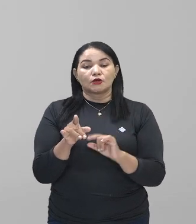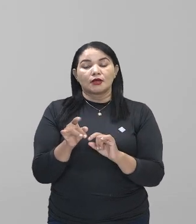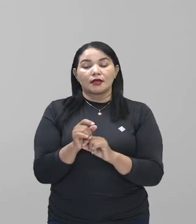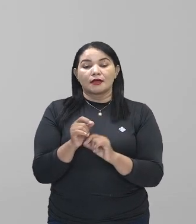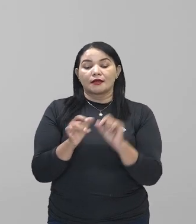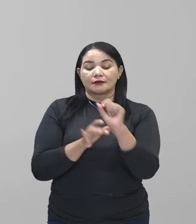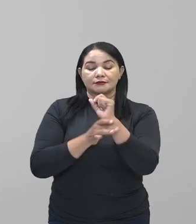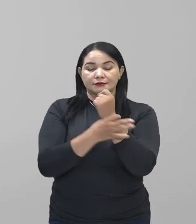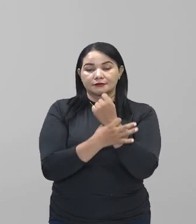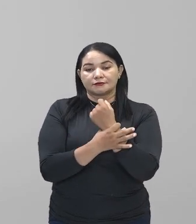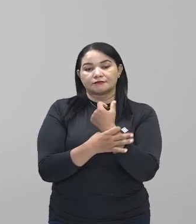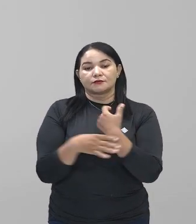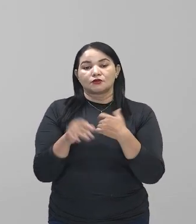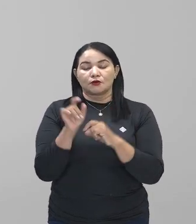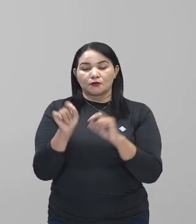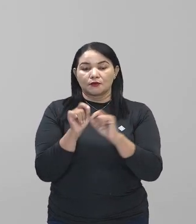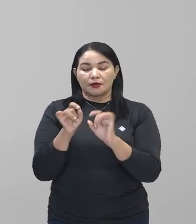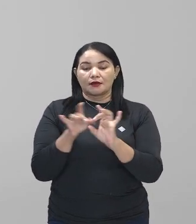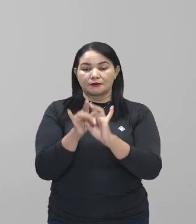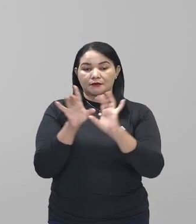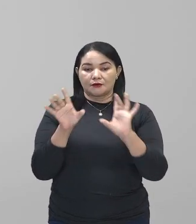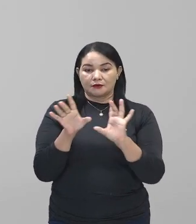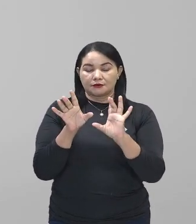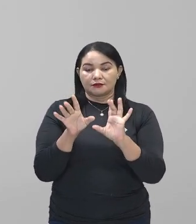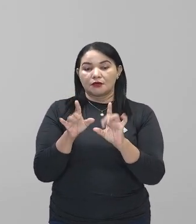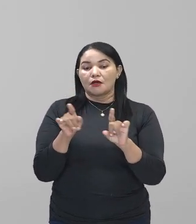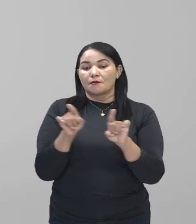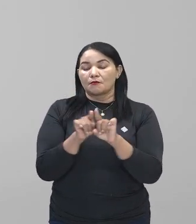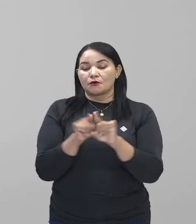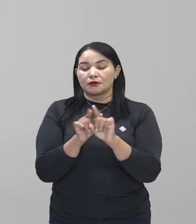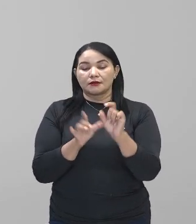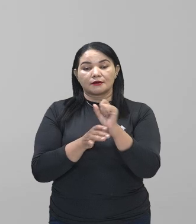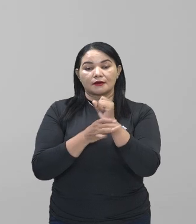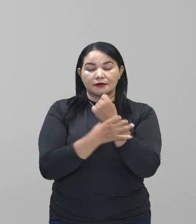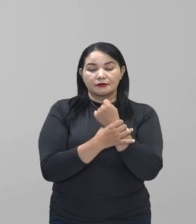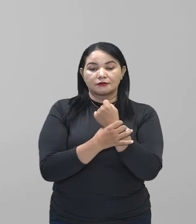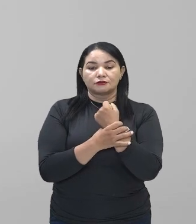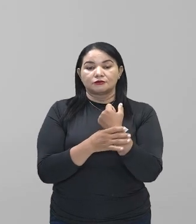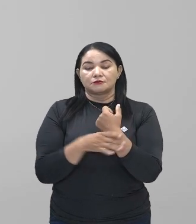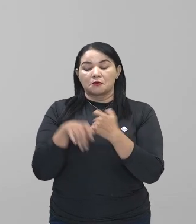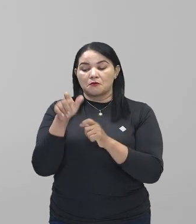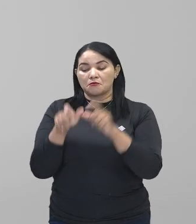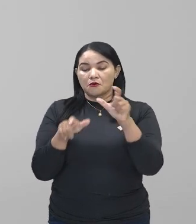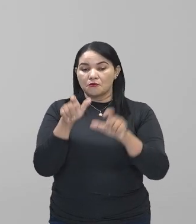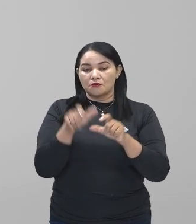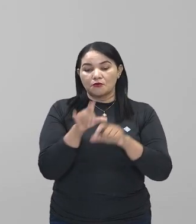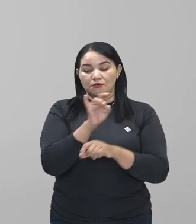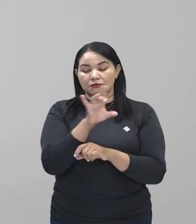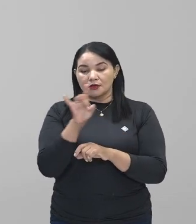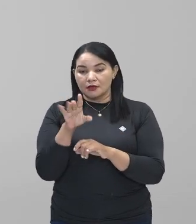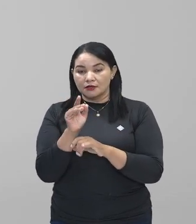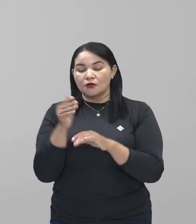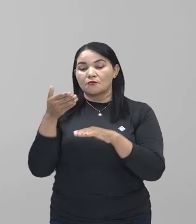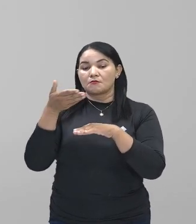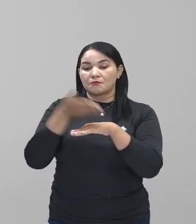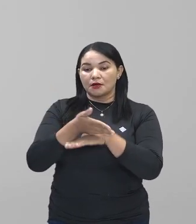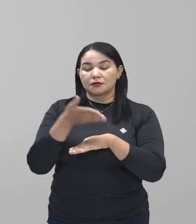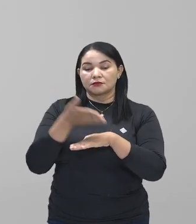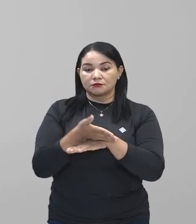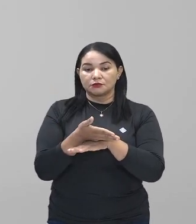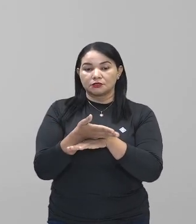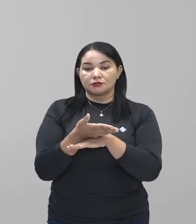democracia. Por quê? Porque garante a participação do indivíduo, de cada um de nós, na